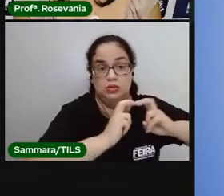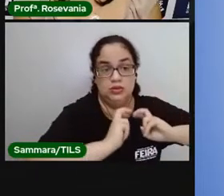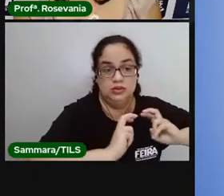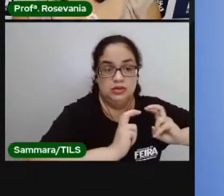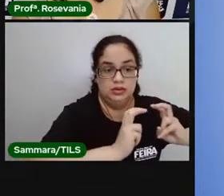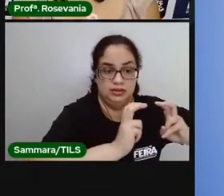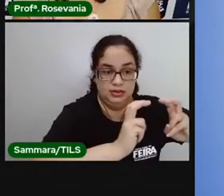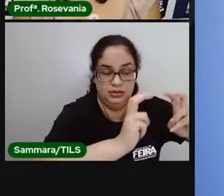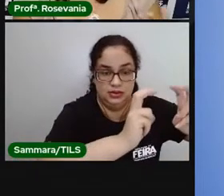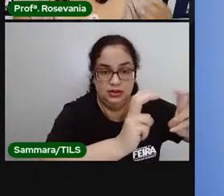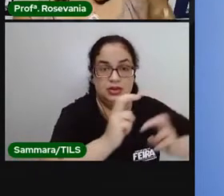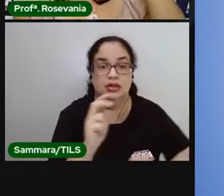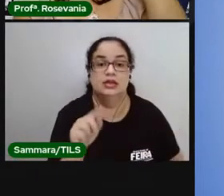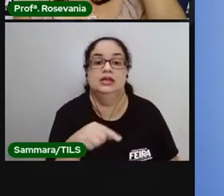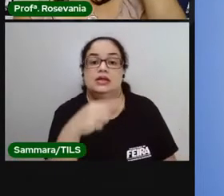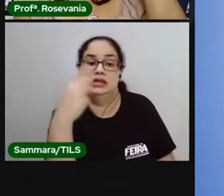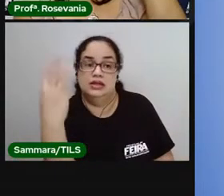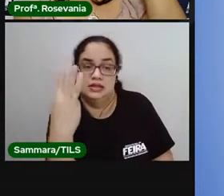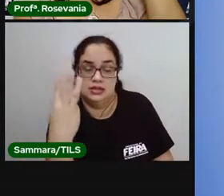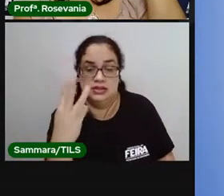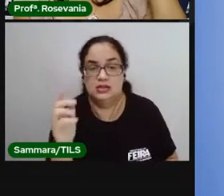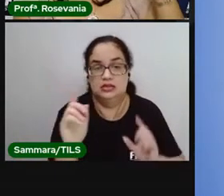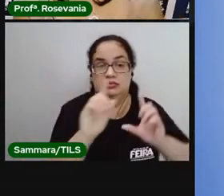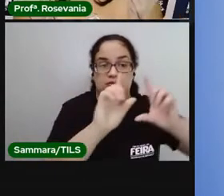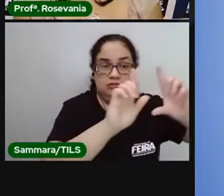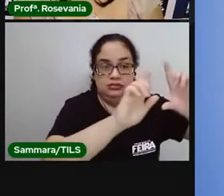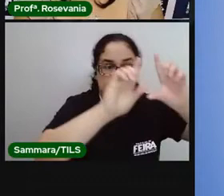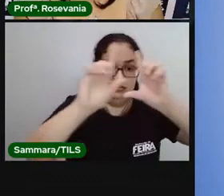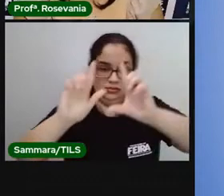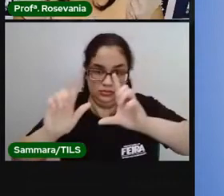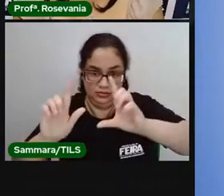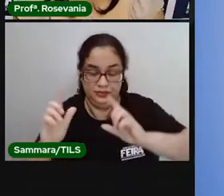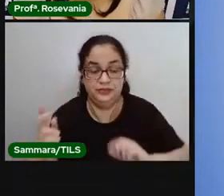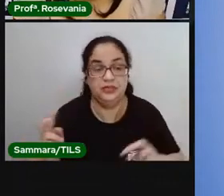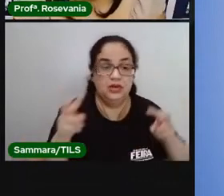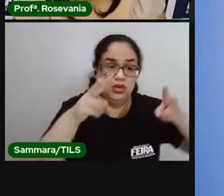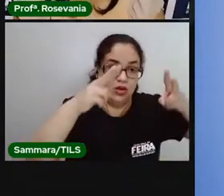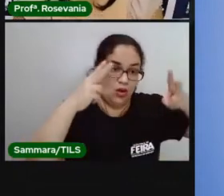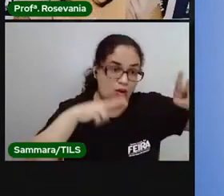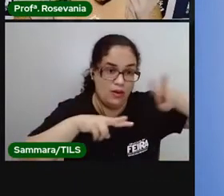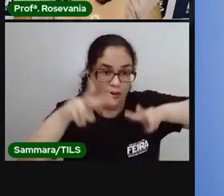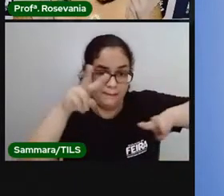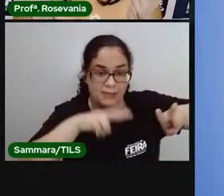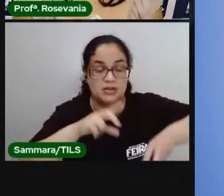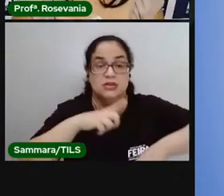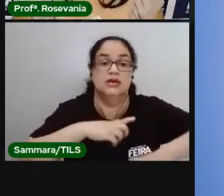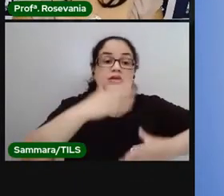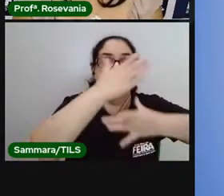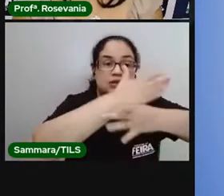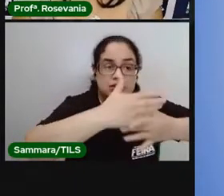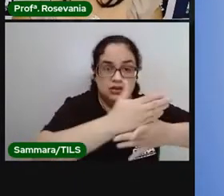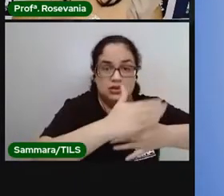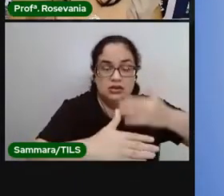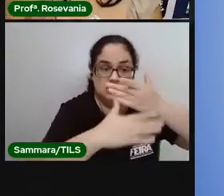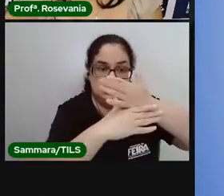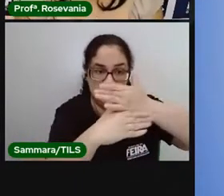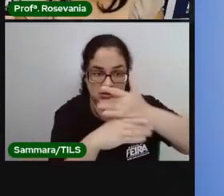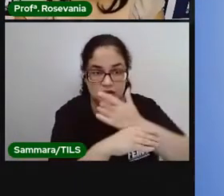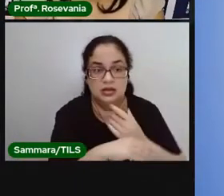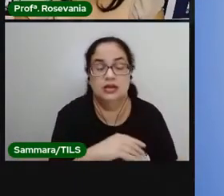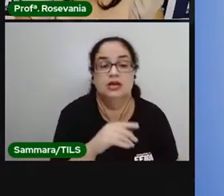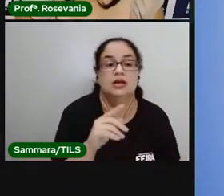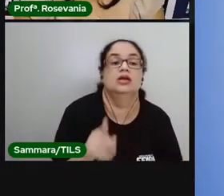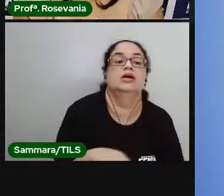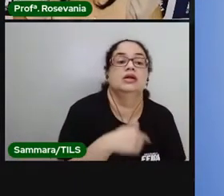do trem, né, na terceira imagem, a gente já começa a observar que já tem construções, né? Depois dessas construções